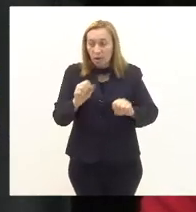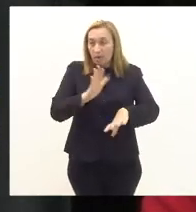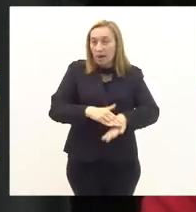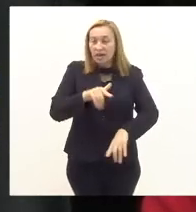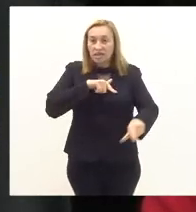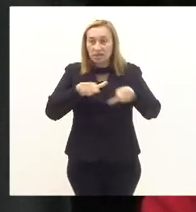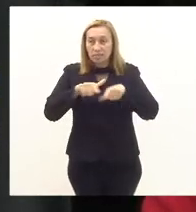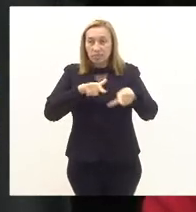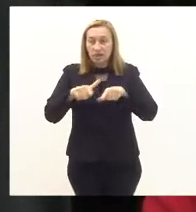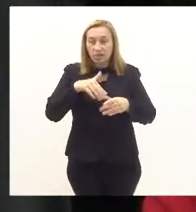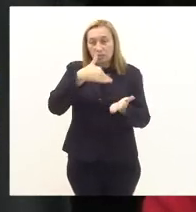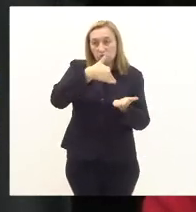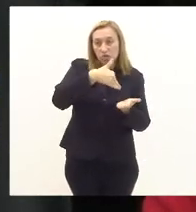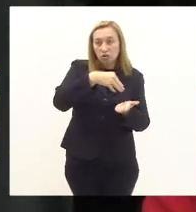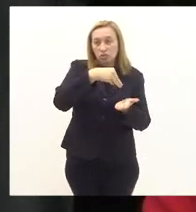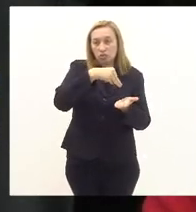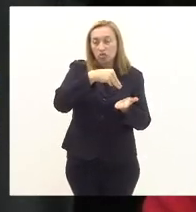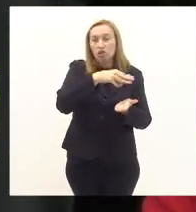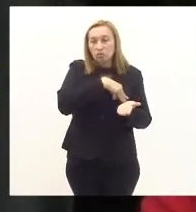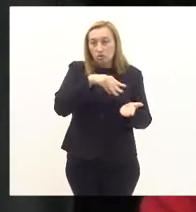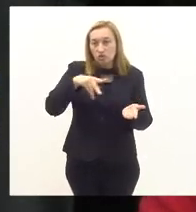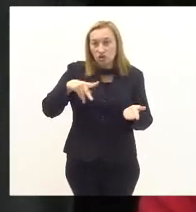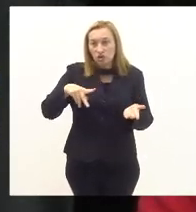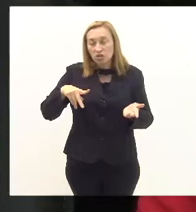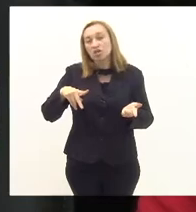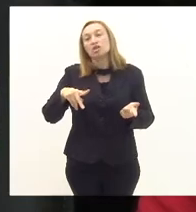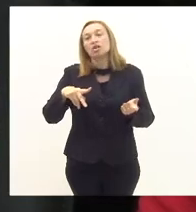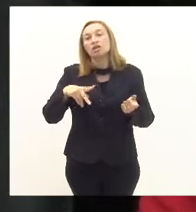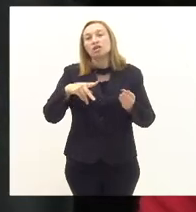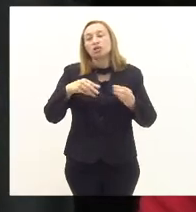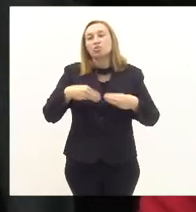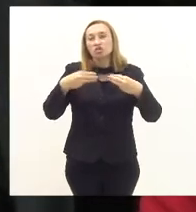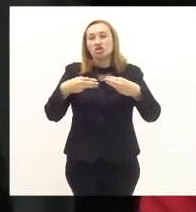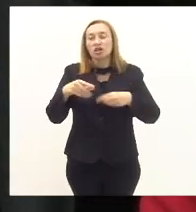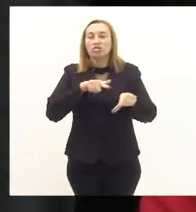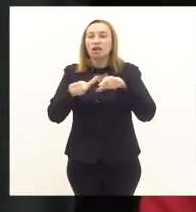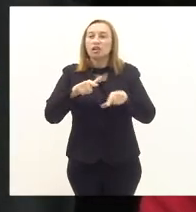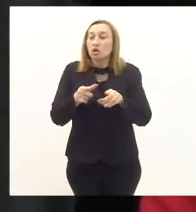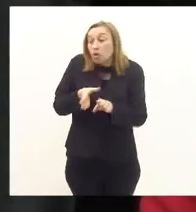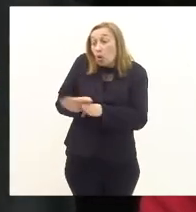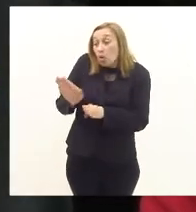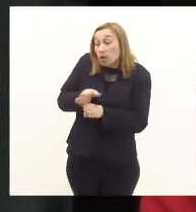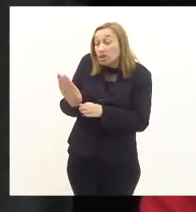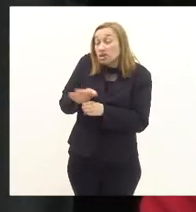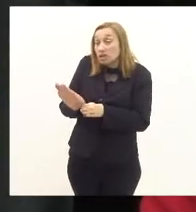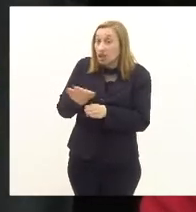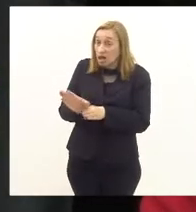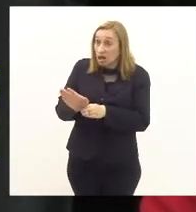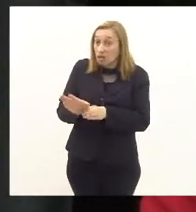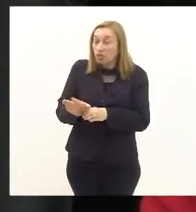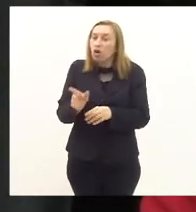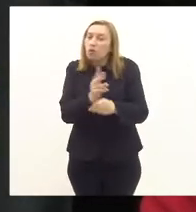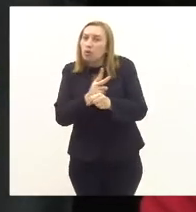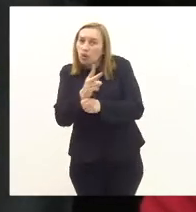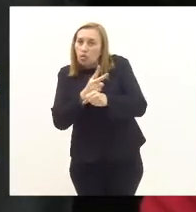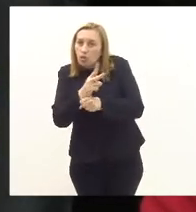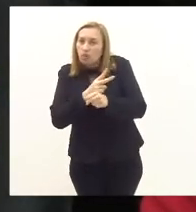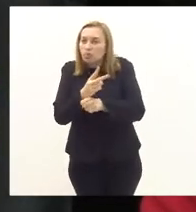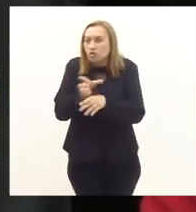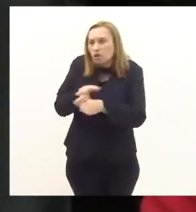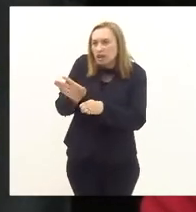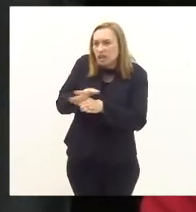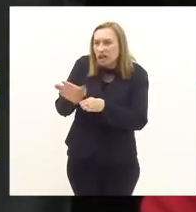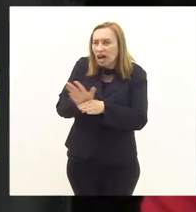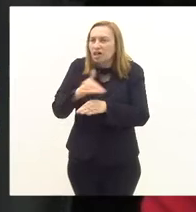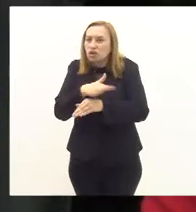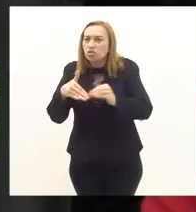Trabalho. Então, o que acontece? Nós orientamos, buscamos, né, procuramos orientar todos